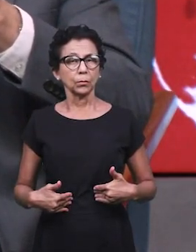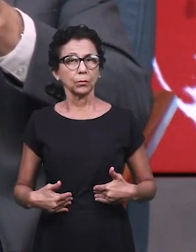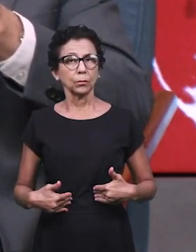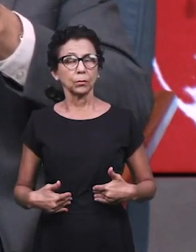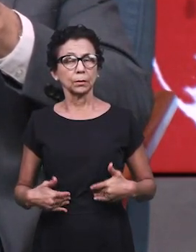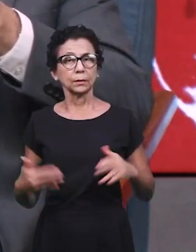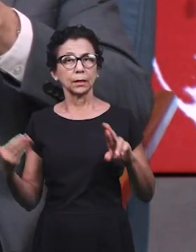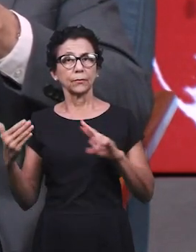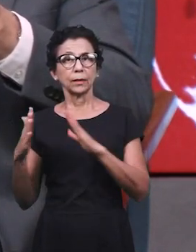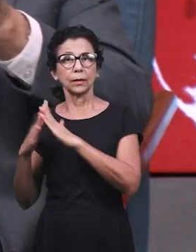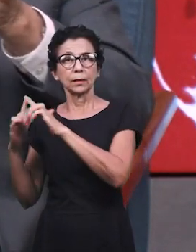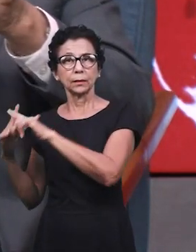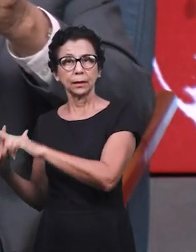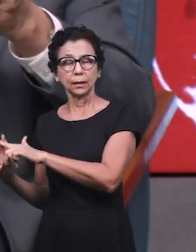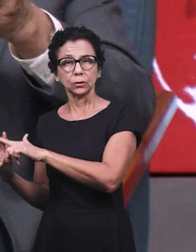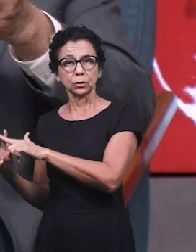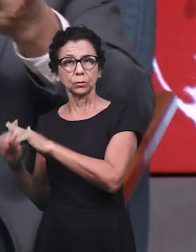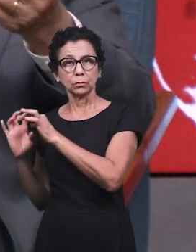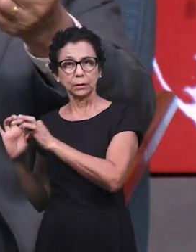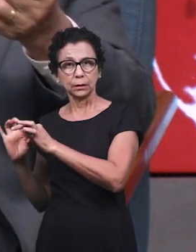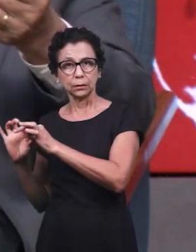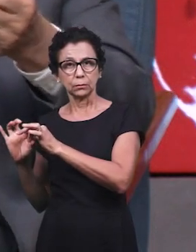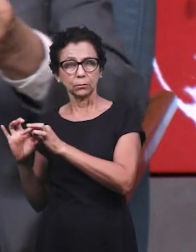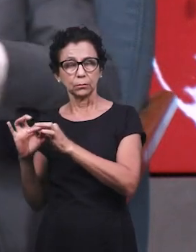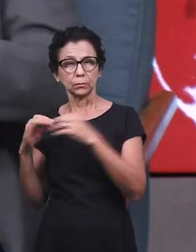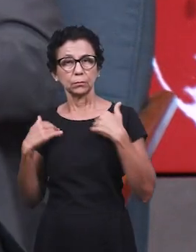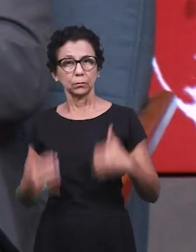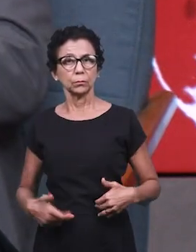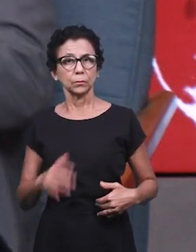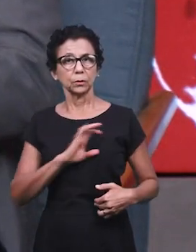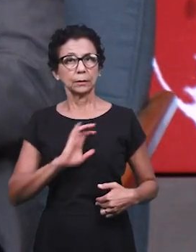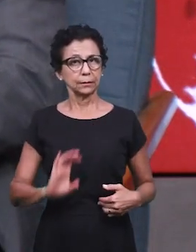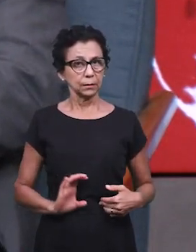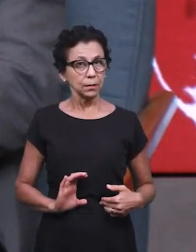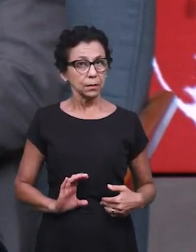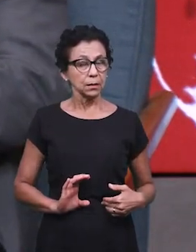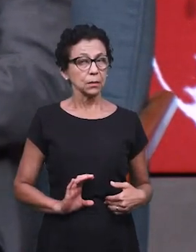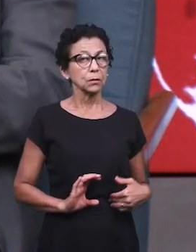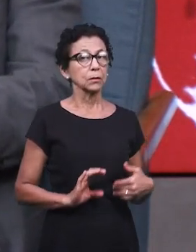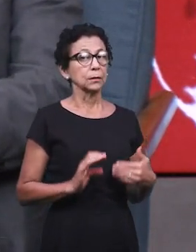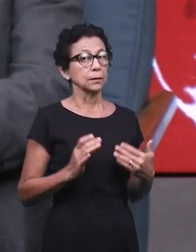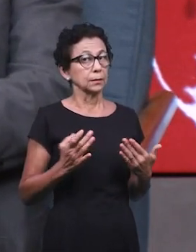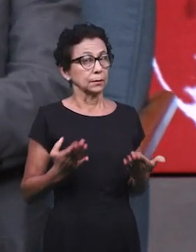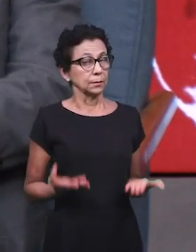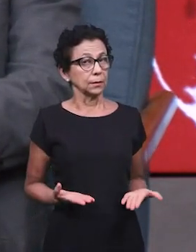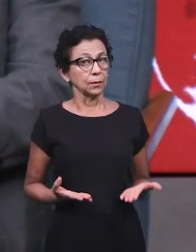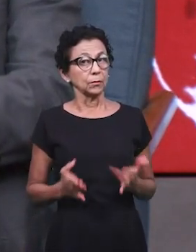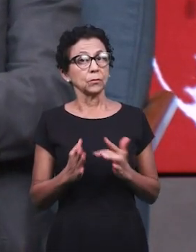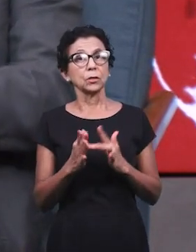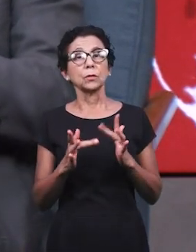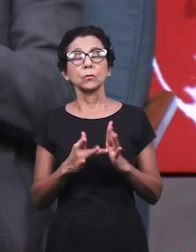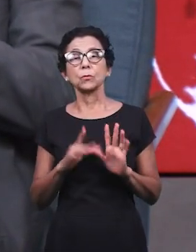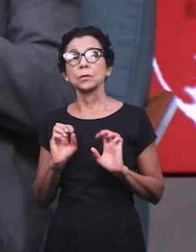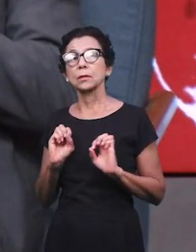a Tomé, mostrando, não só para Tomé, mas como ensino para a igreja, que a mão,